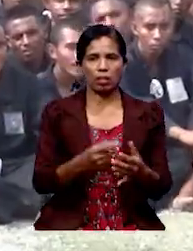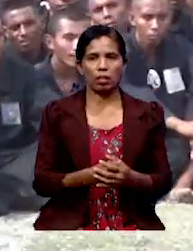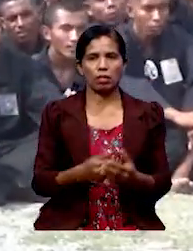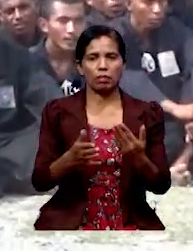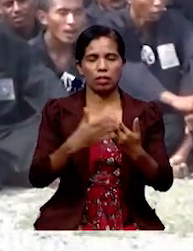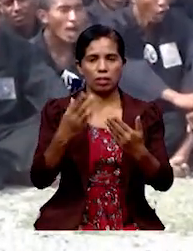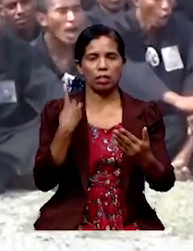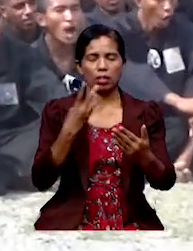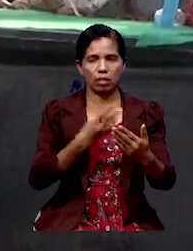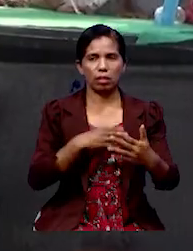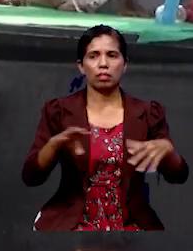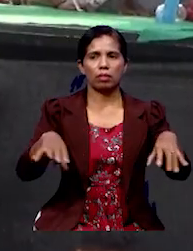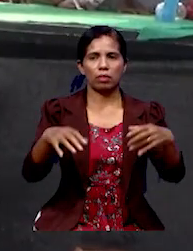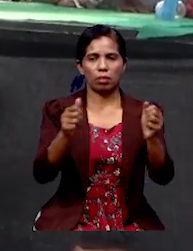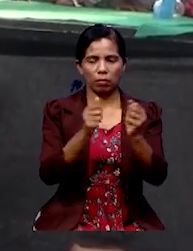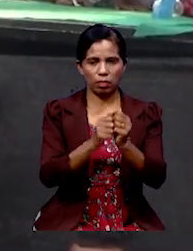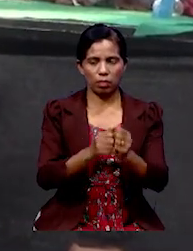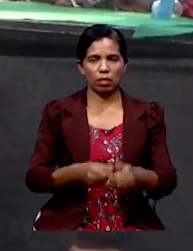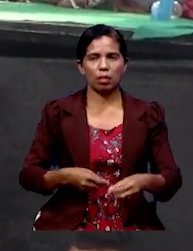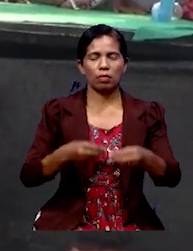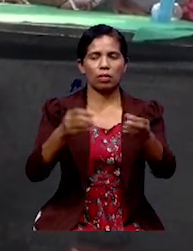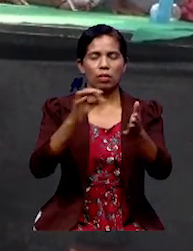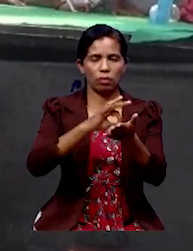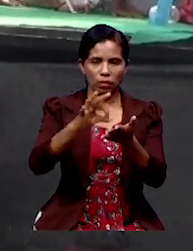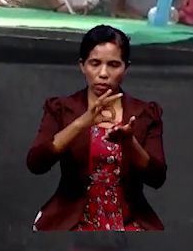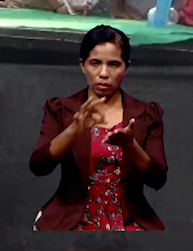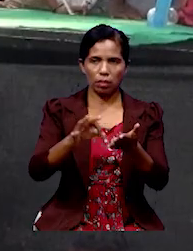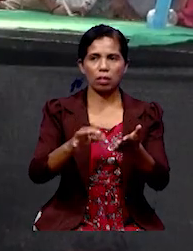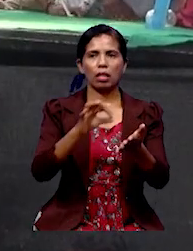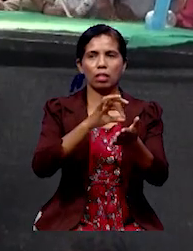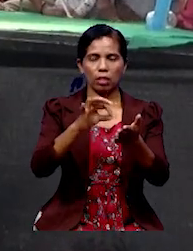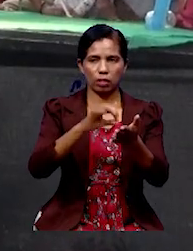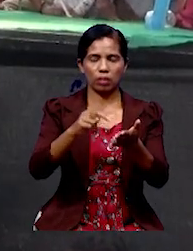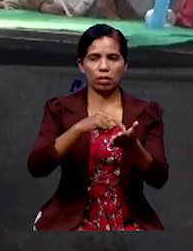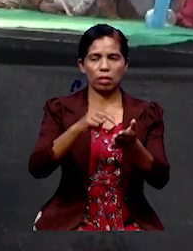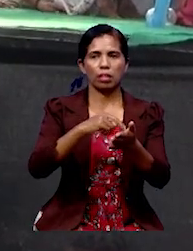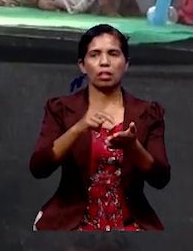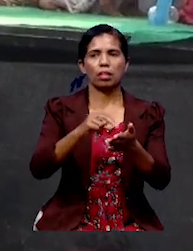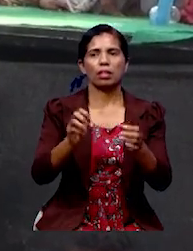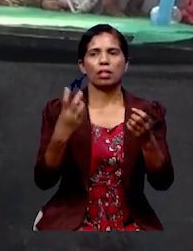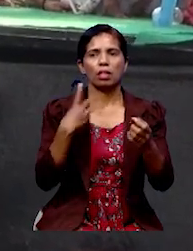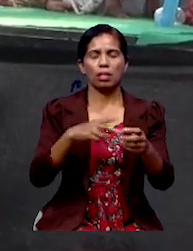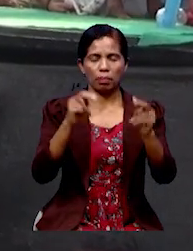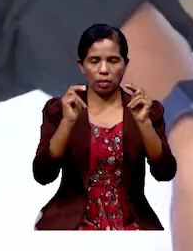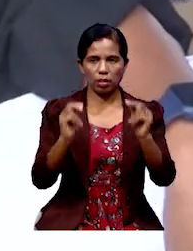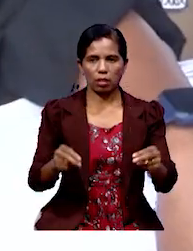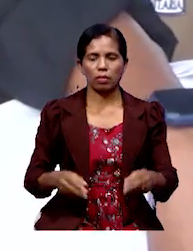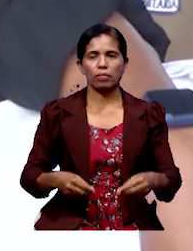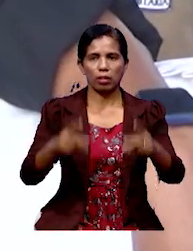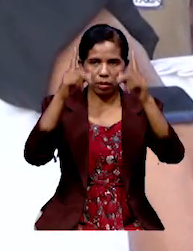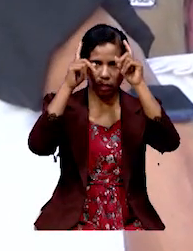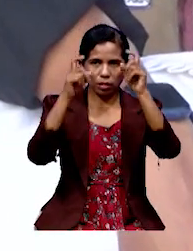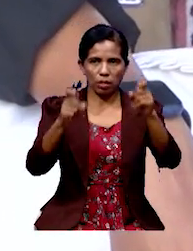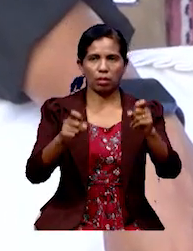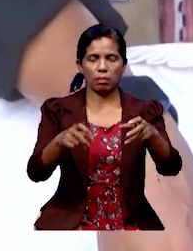visita do correndo malu, fácil ter visita da formação. Resisto treinador Sira. Treinador Sira tá precisa resisto, precisa exame,